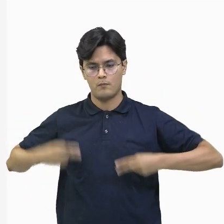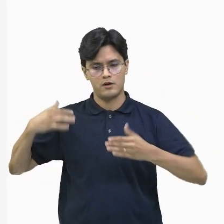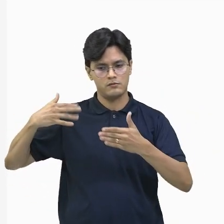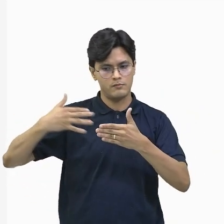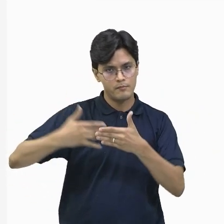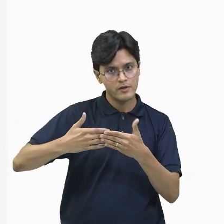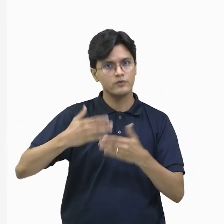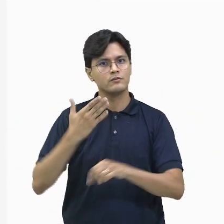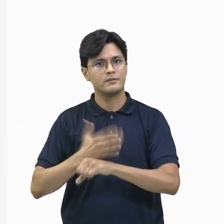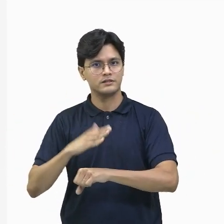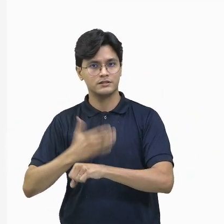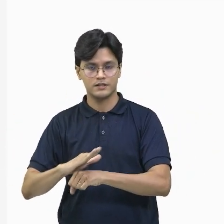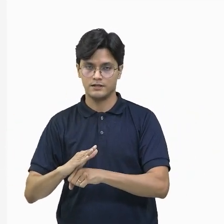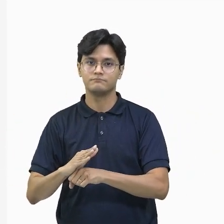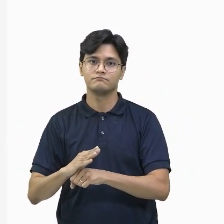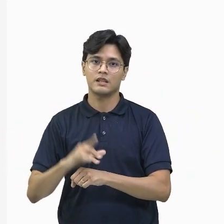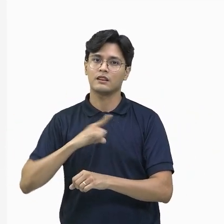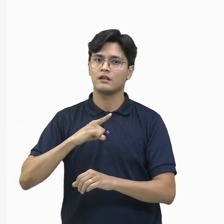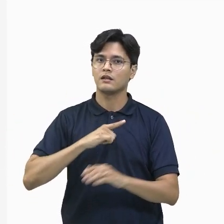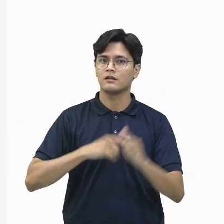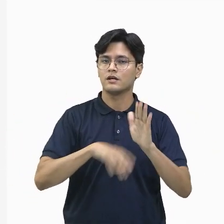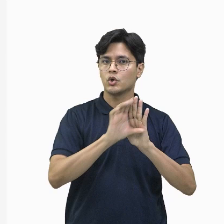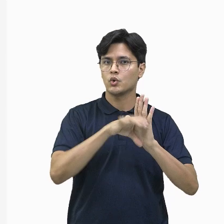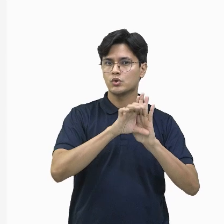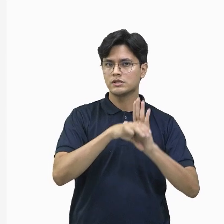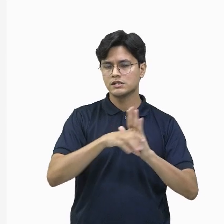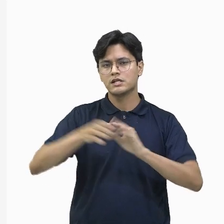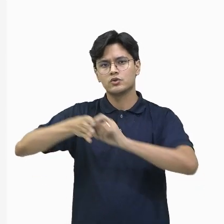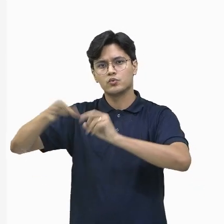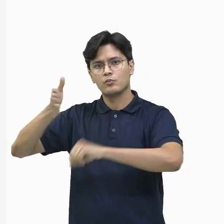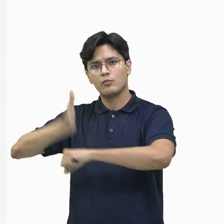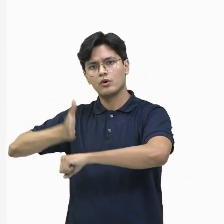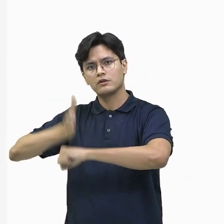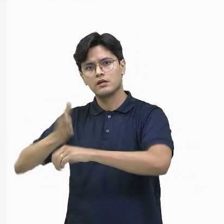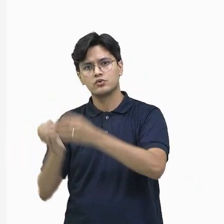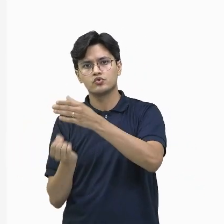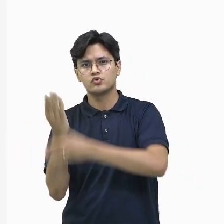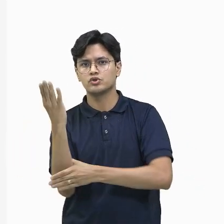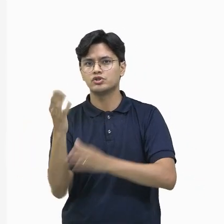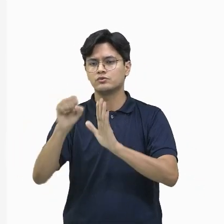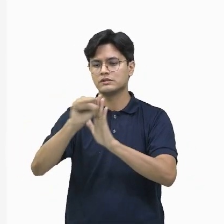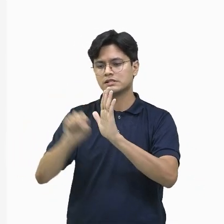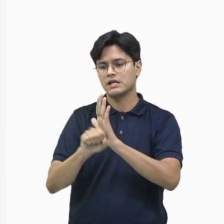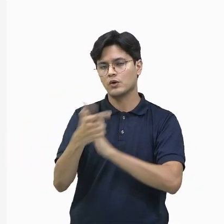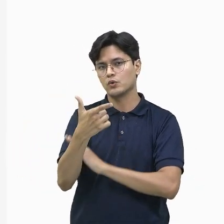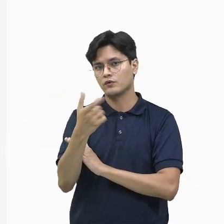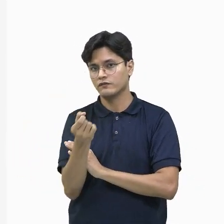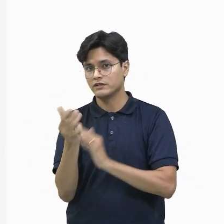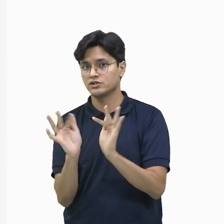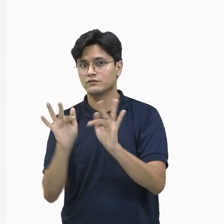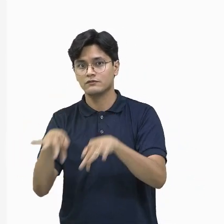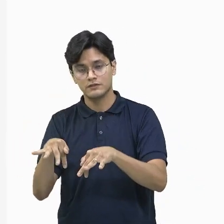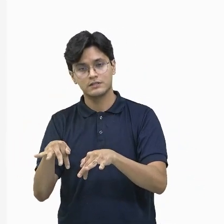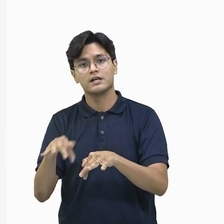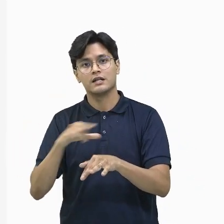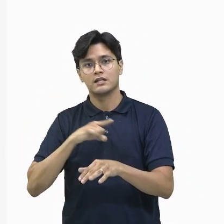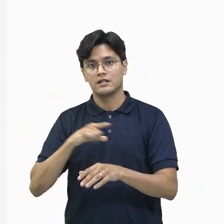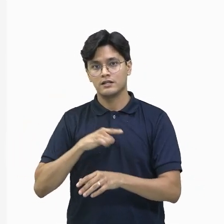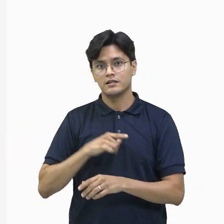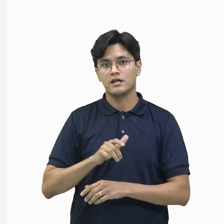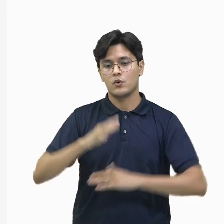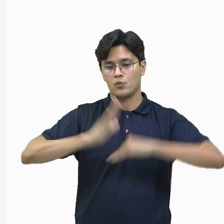história. O conceito moderno surgiu no final do século XX, quando